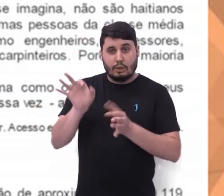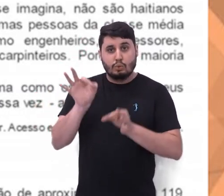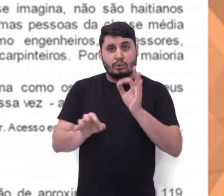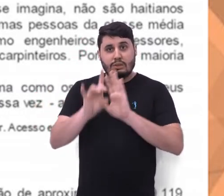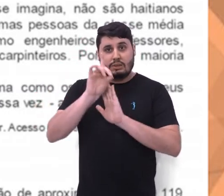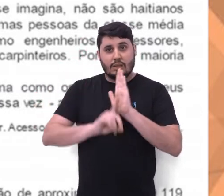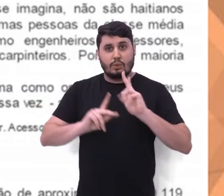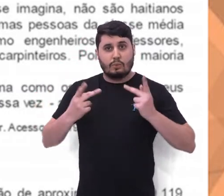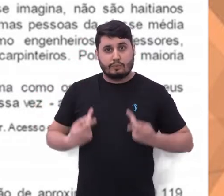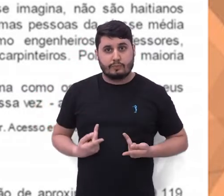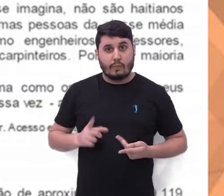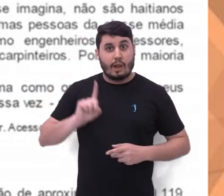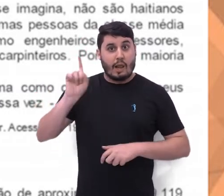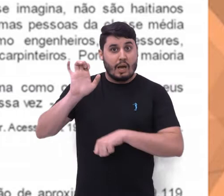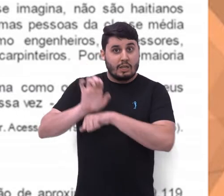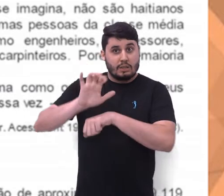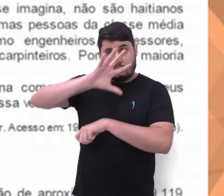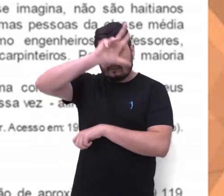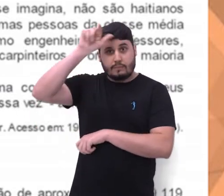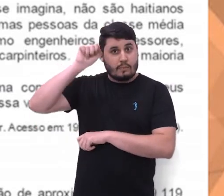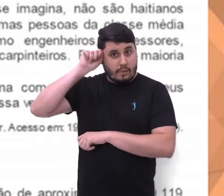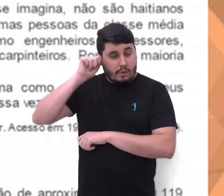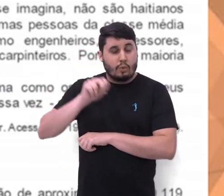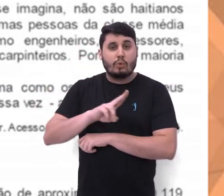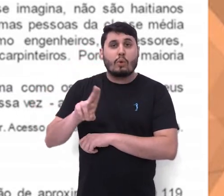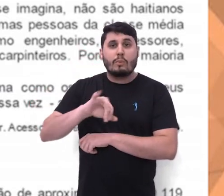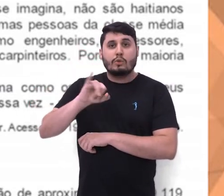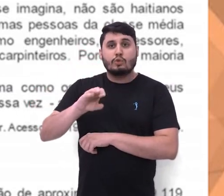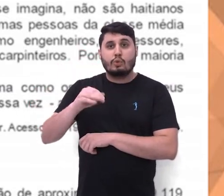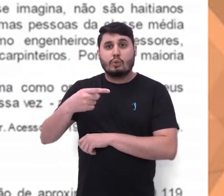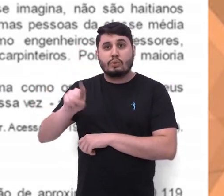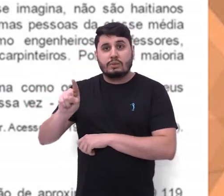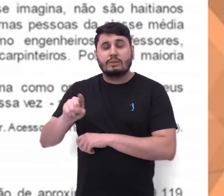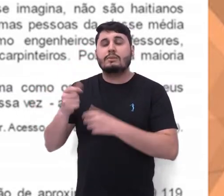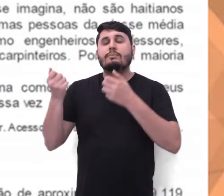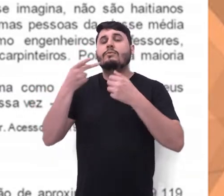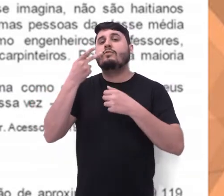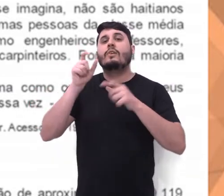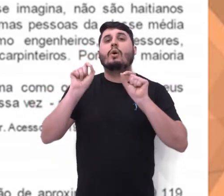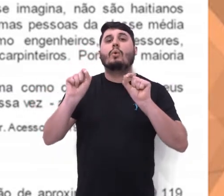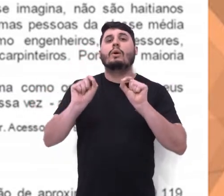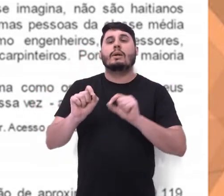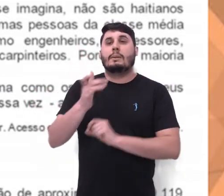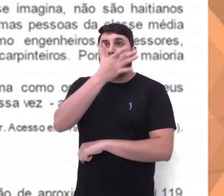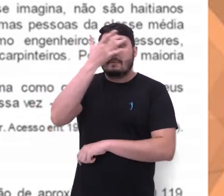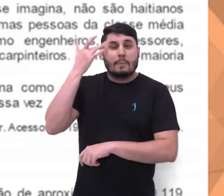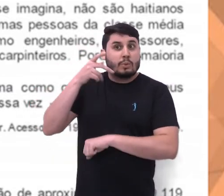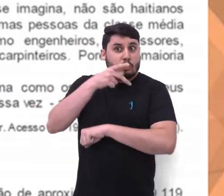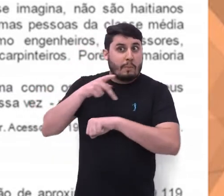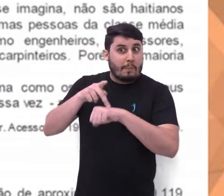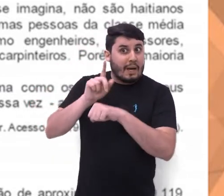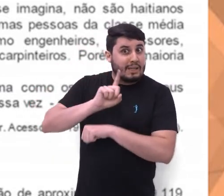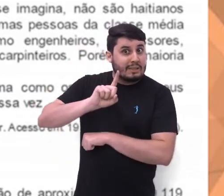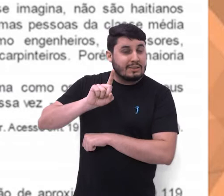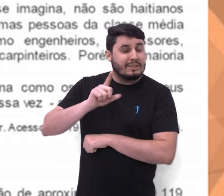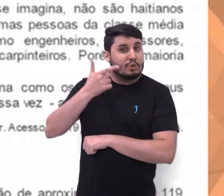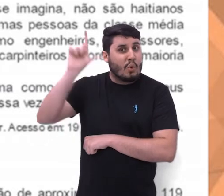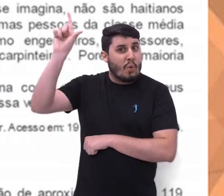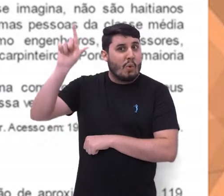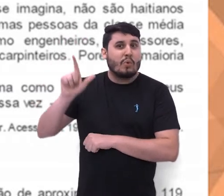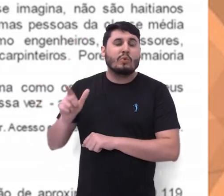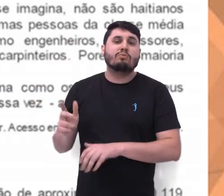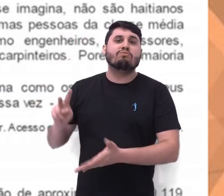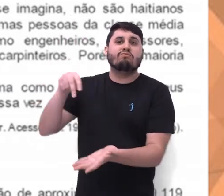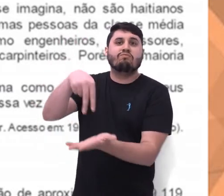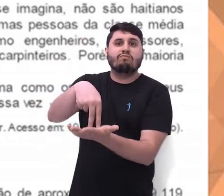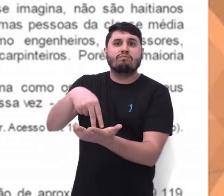e Direitos Humanos do Acre, José Henrique Corinto, os haitianos ocuparam a